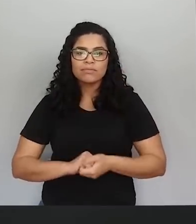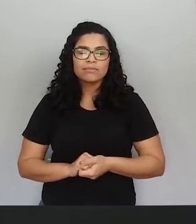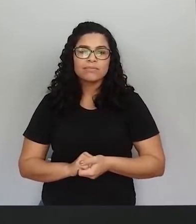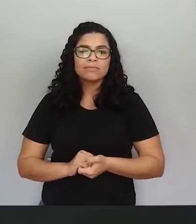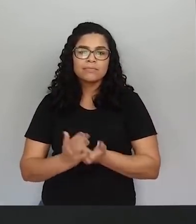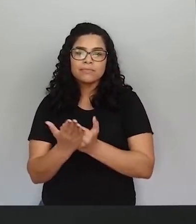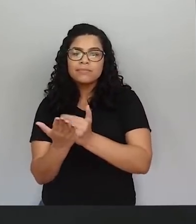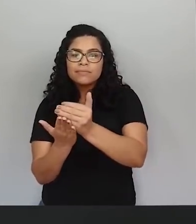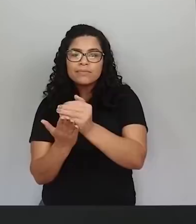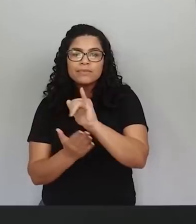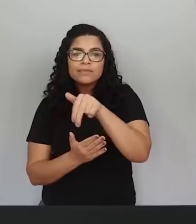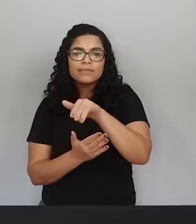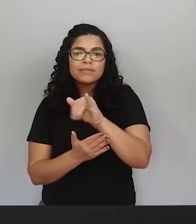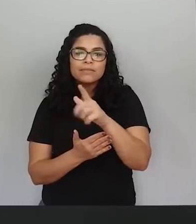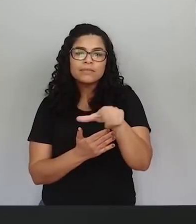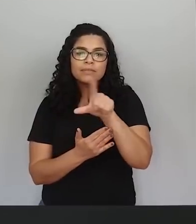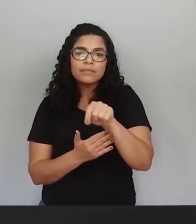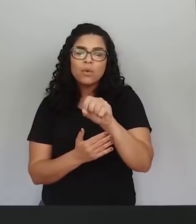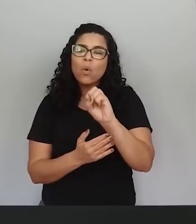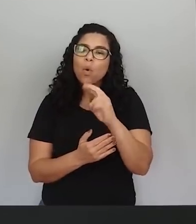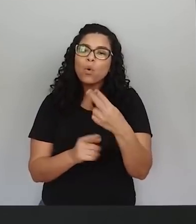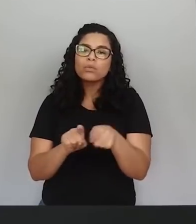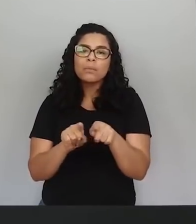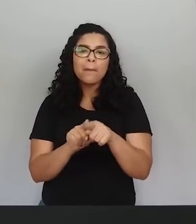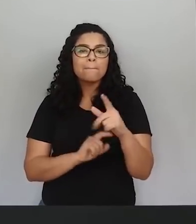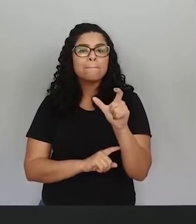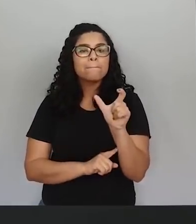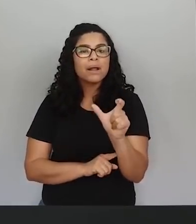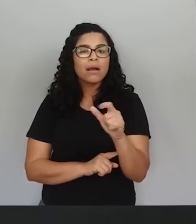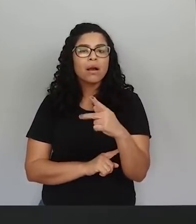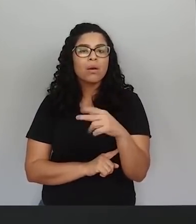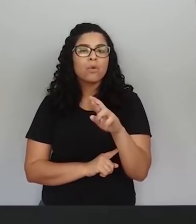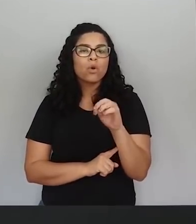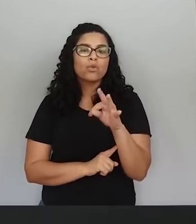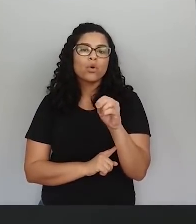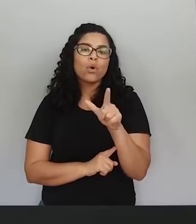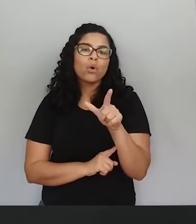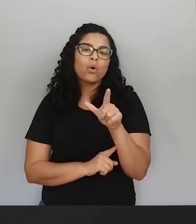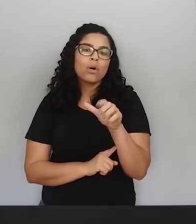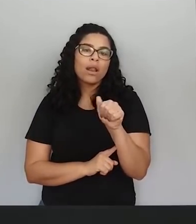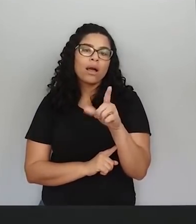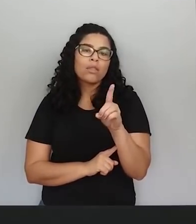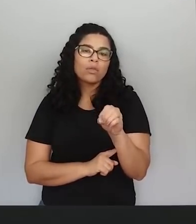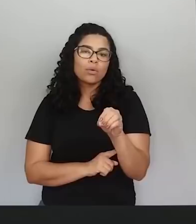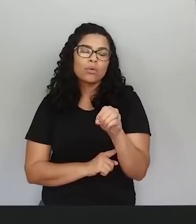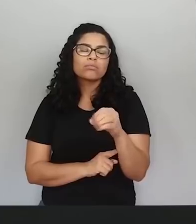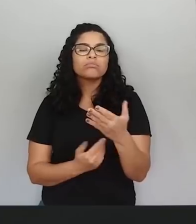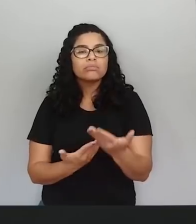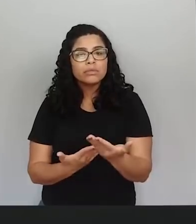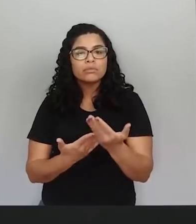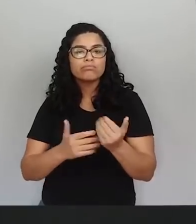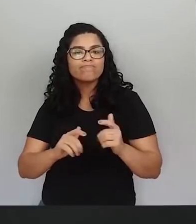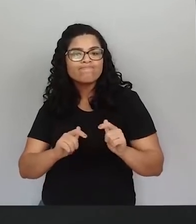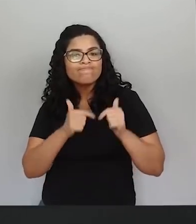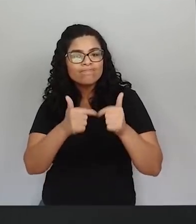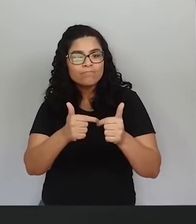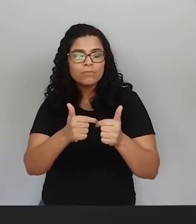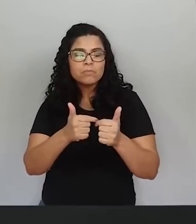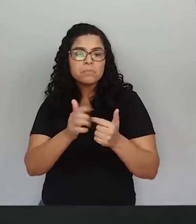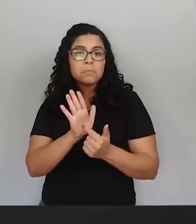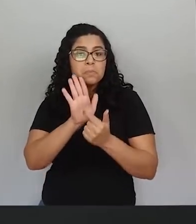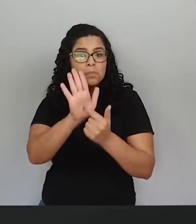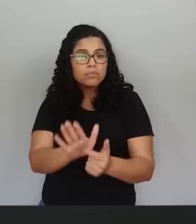existiam na língua. E nessa nova combinação, a gente cria um neologismo. Tem escritores que também são muito hábeis na criação de